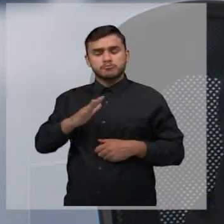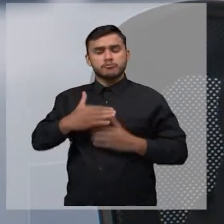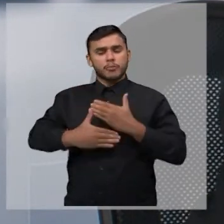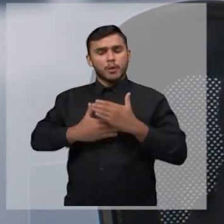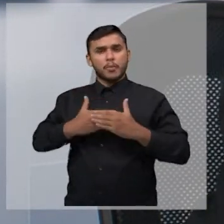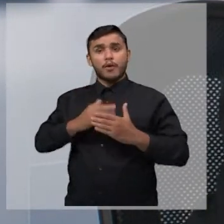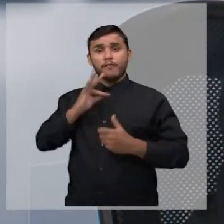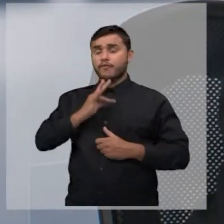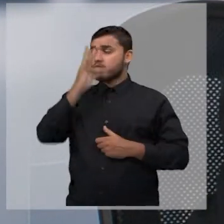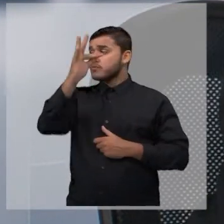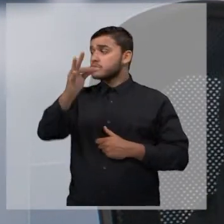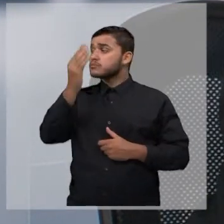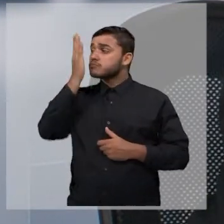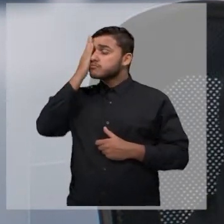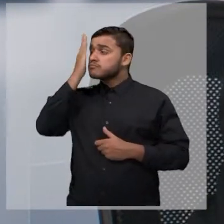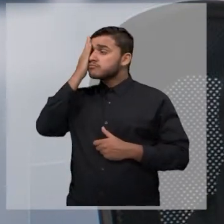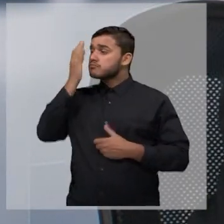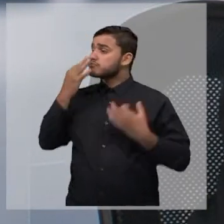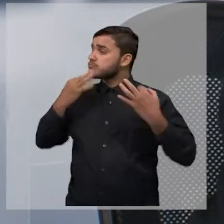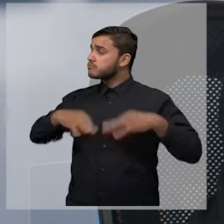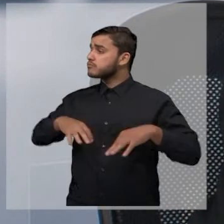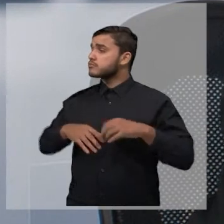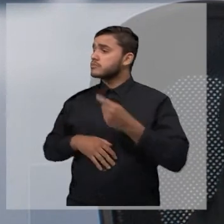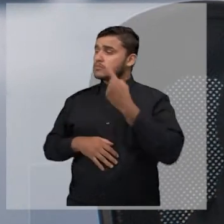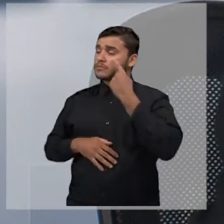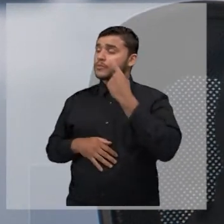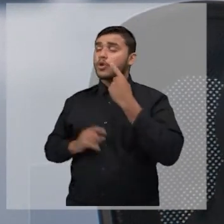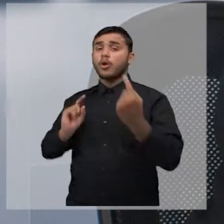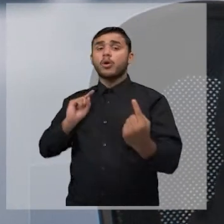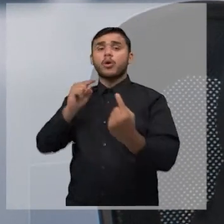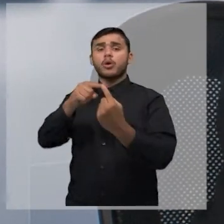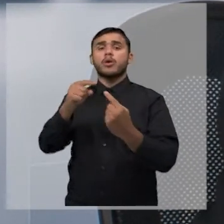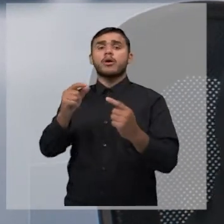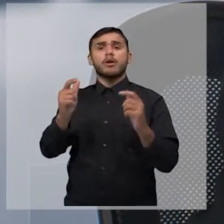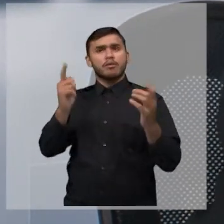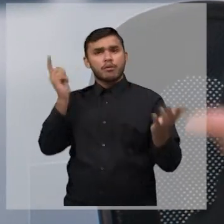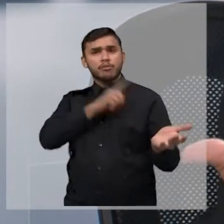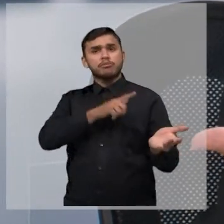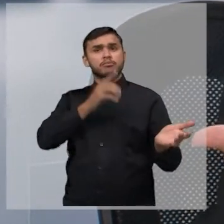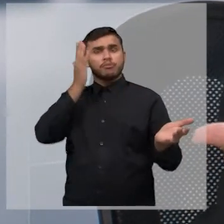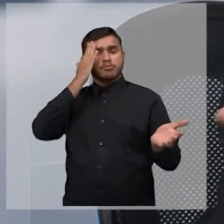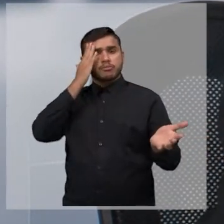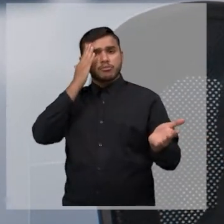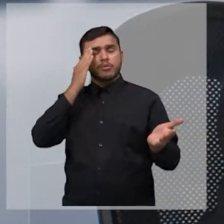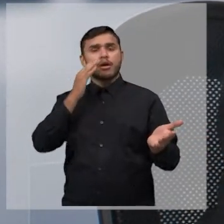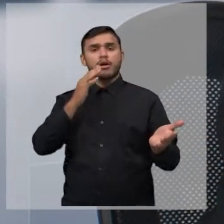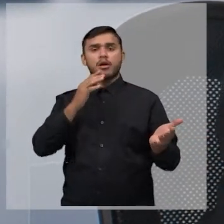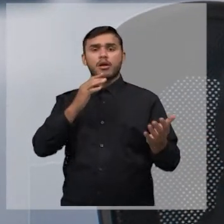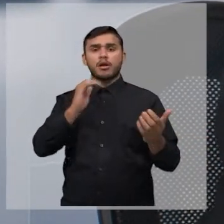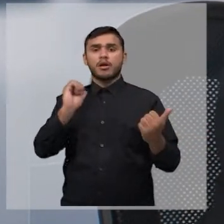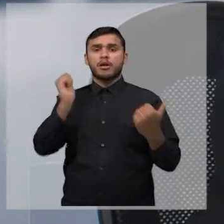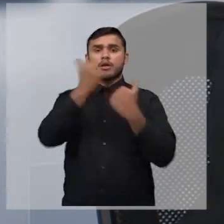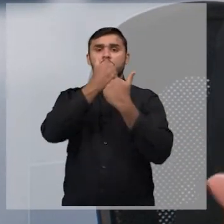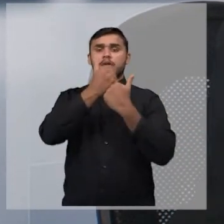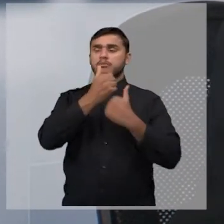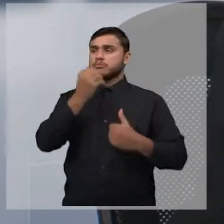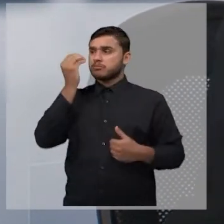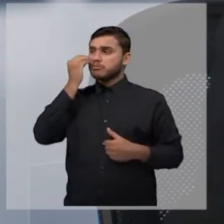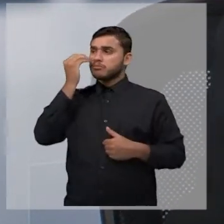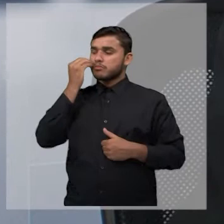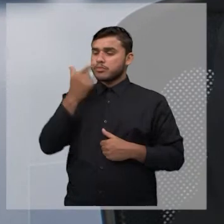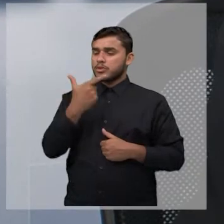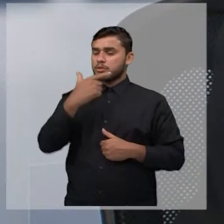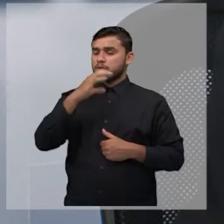parte, para no futuro à frente transcender Jair Messias Bolsonaro e se tornar uma candidatura